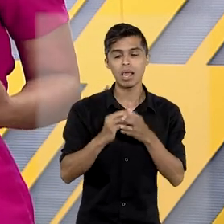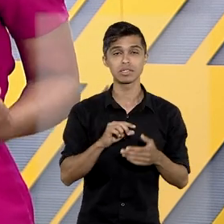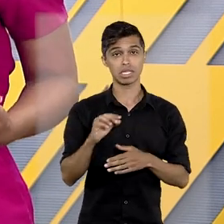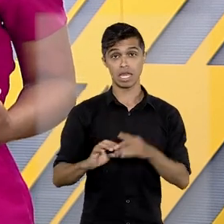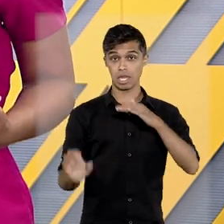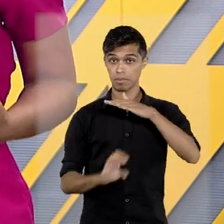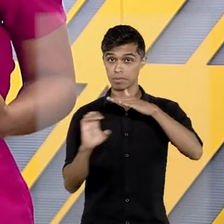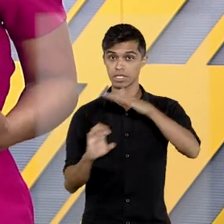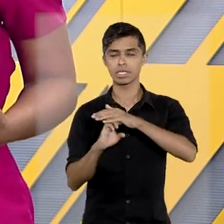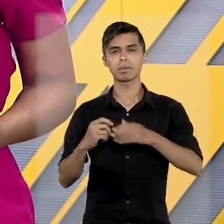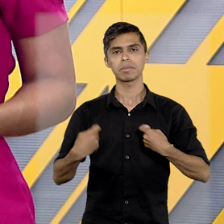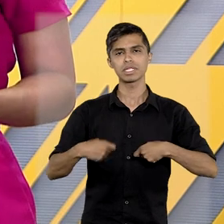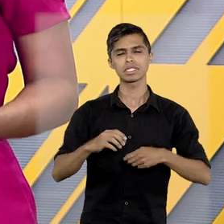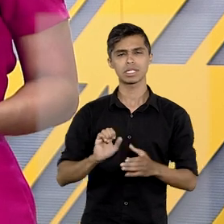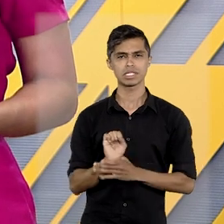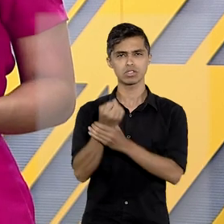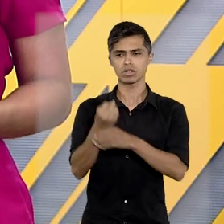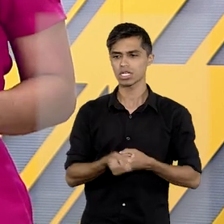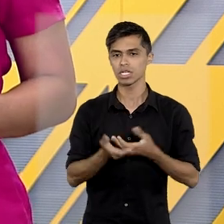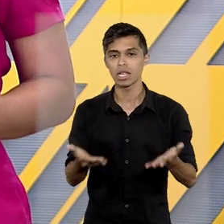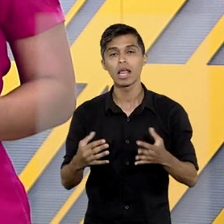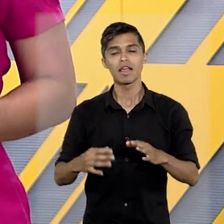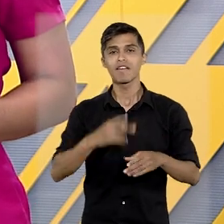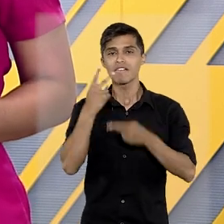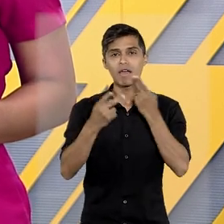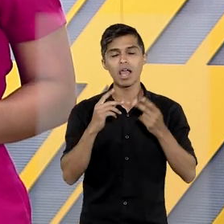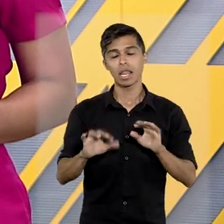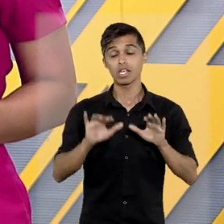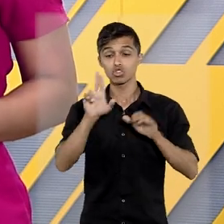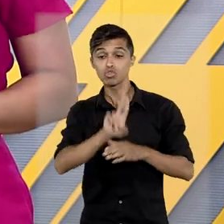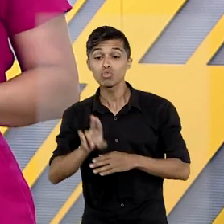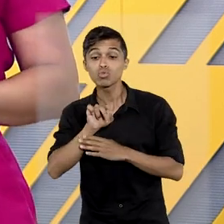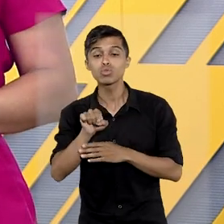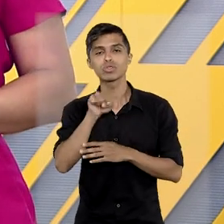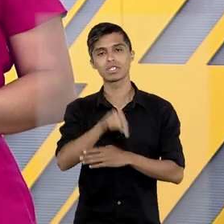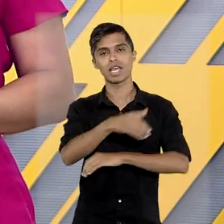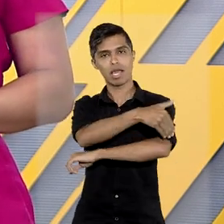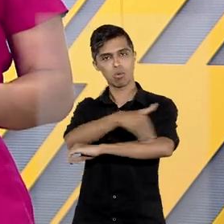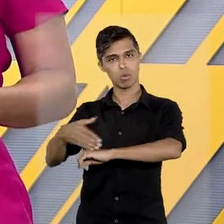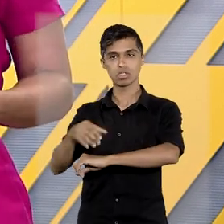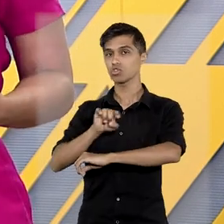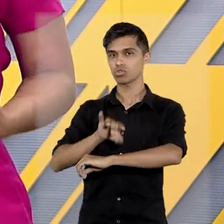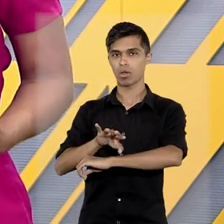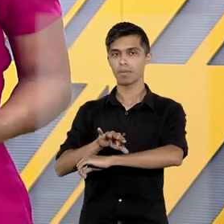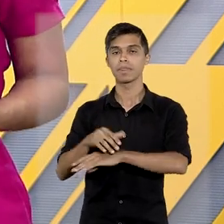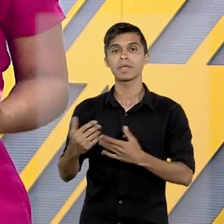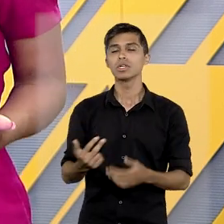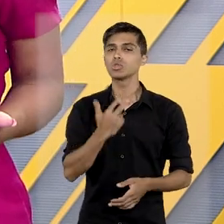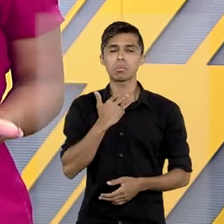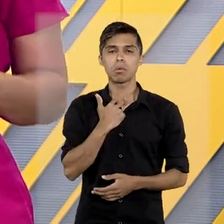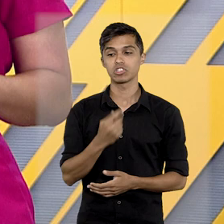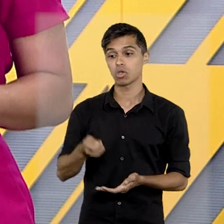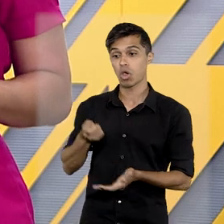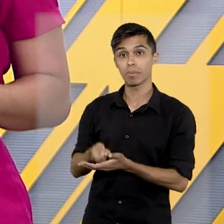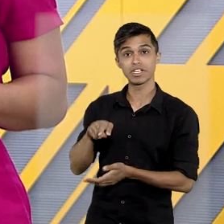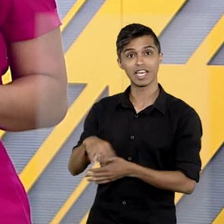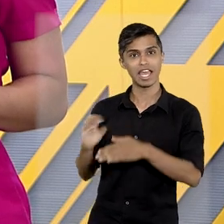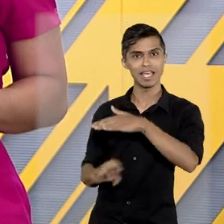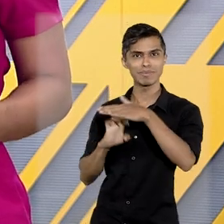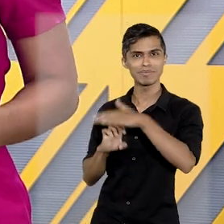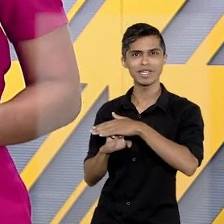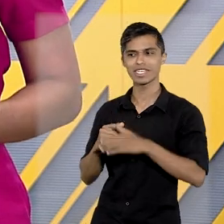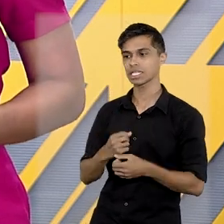a segurança dos usuários diz respeito à própria utilização da rodovia, mas não se pode exigir que a